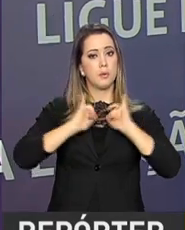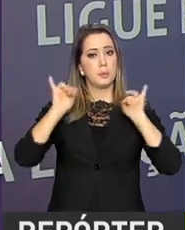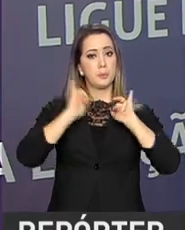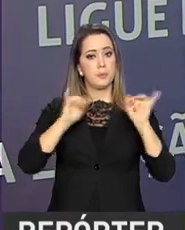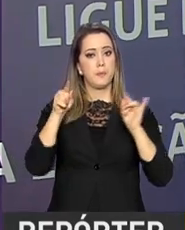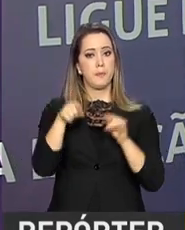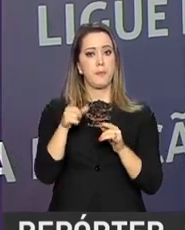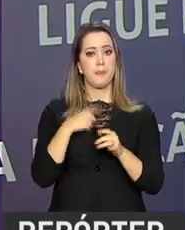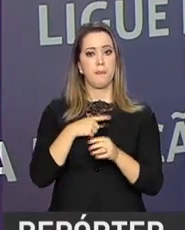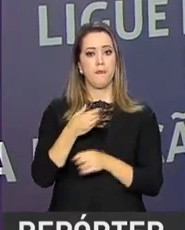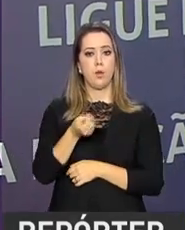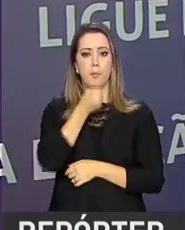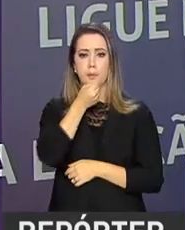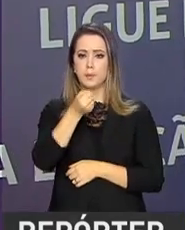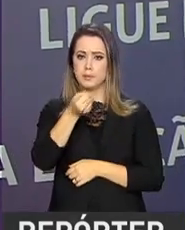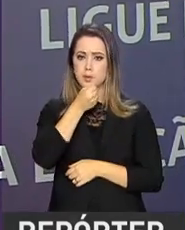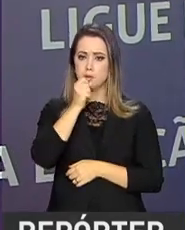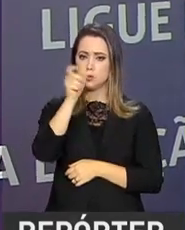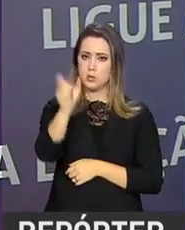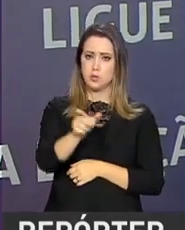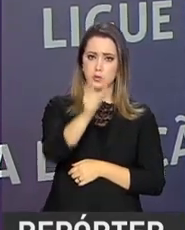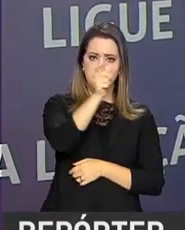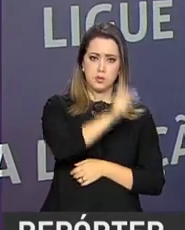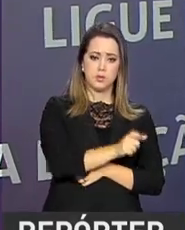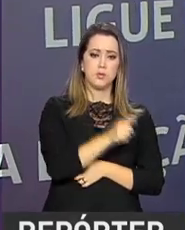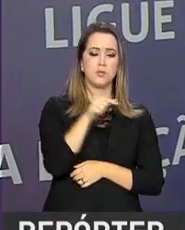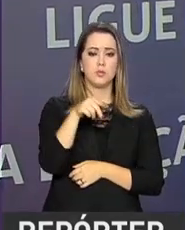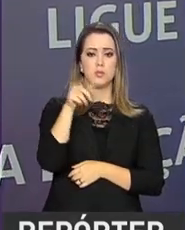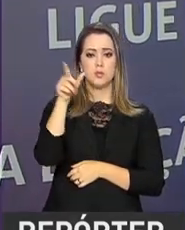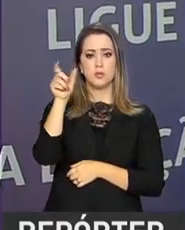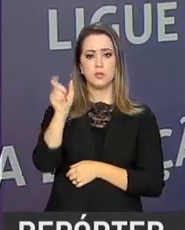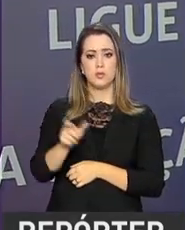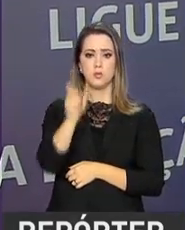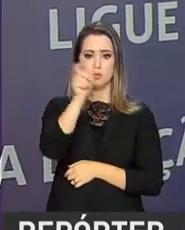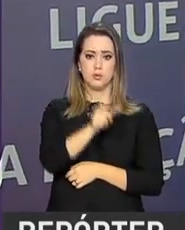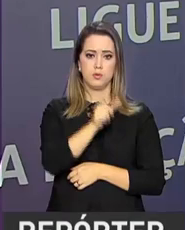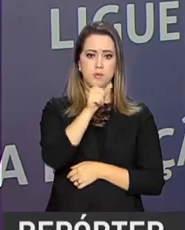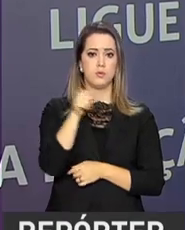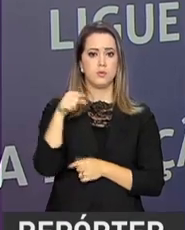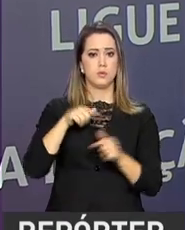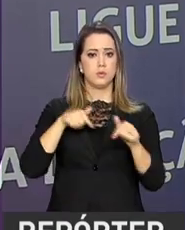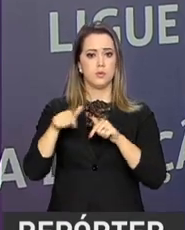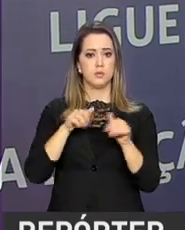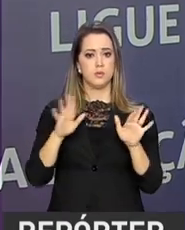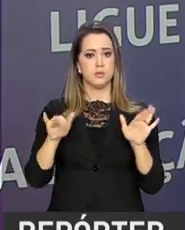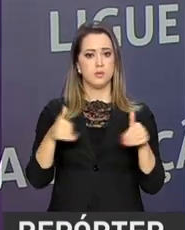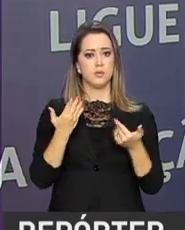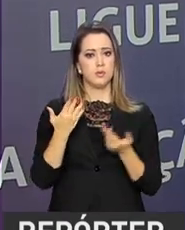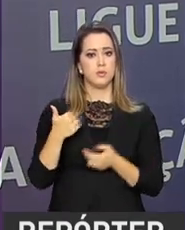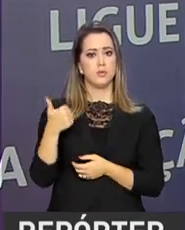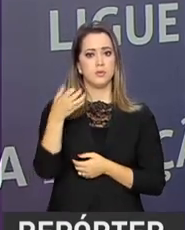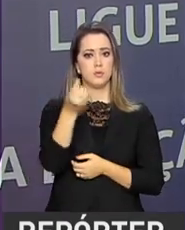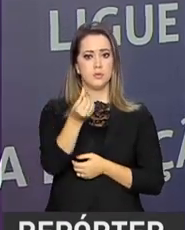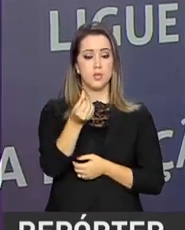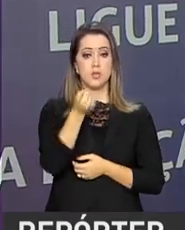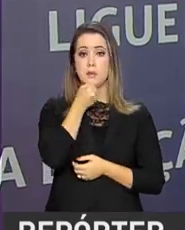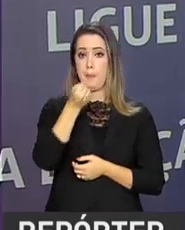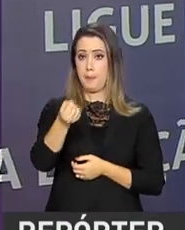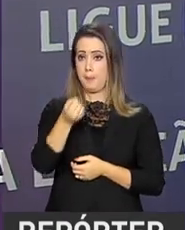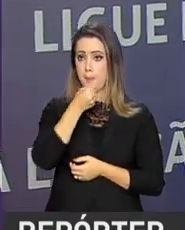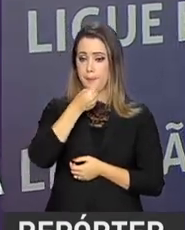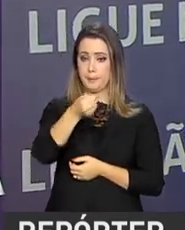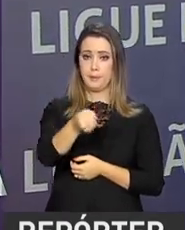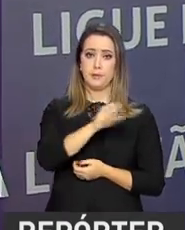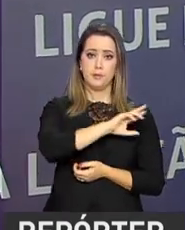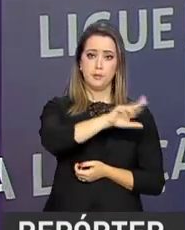tomando depoimentos voluntários na espontâneas da dos das pessoas que aqui trabalham foram mais de 16 depoimentos das